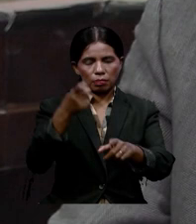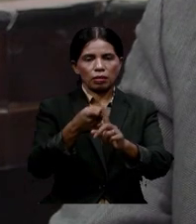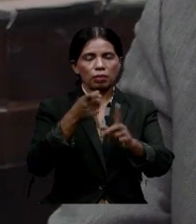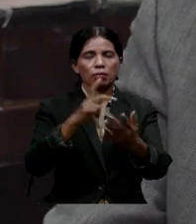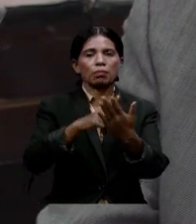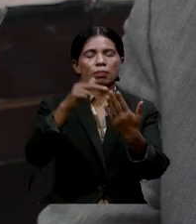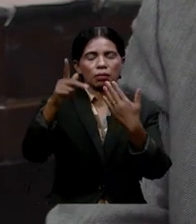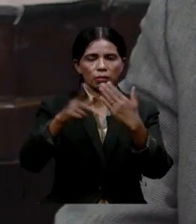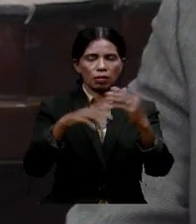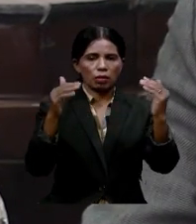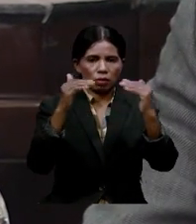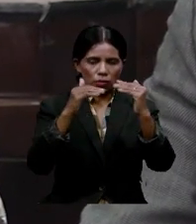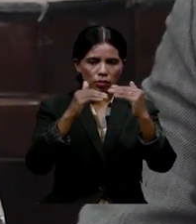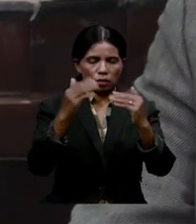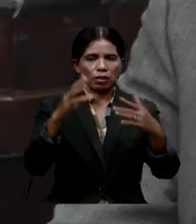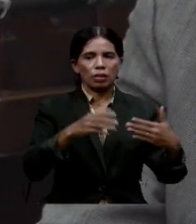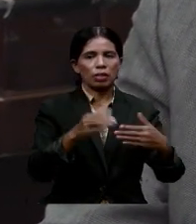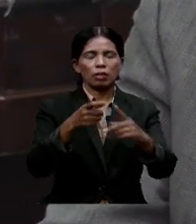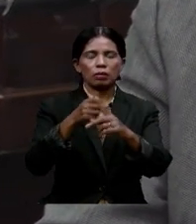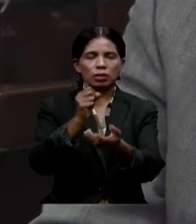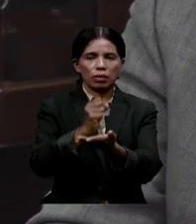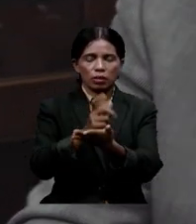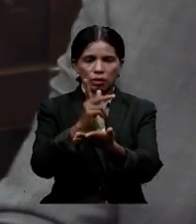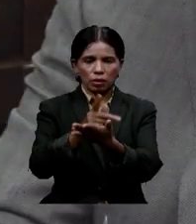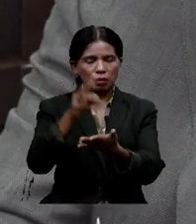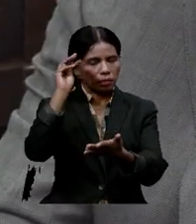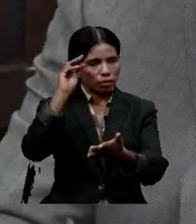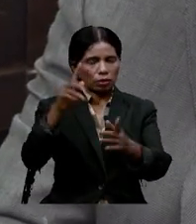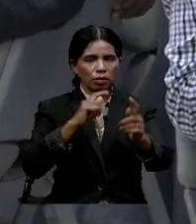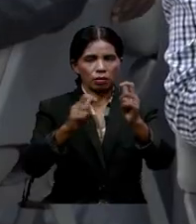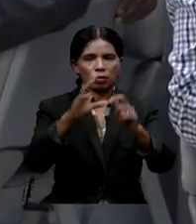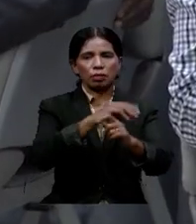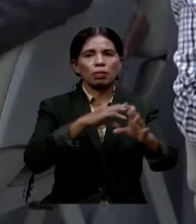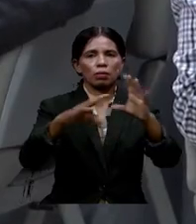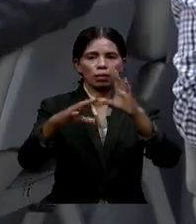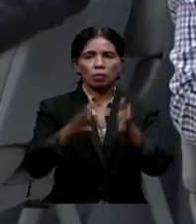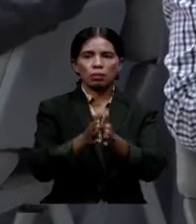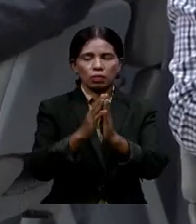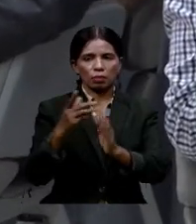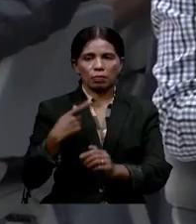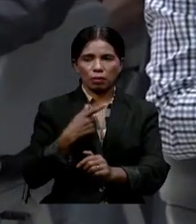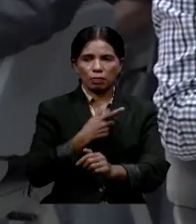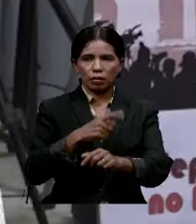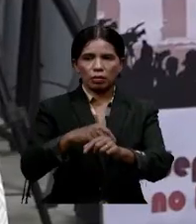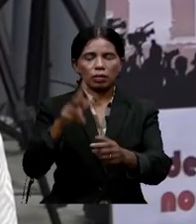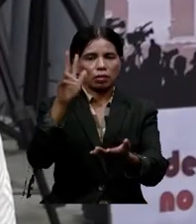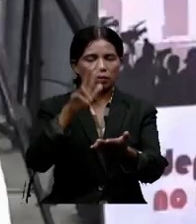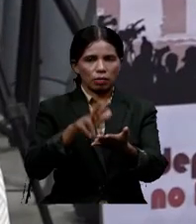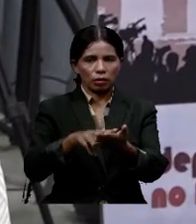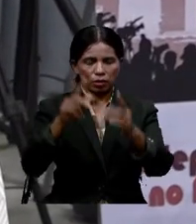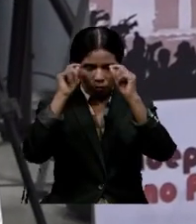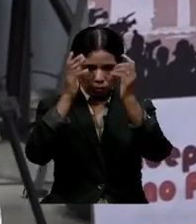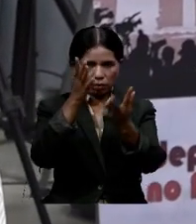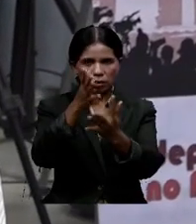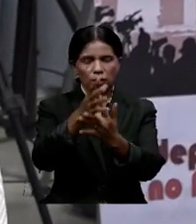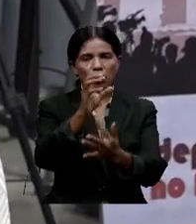programa Meeting the Press, debe organiza husi SECOMS, Ministro Transporte e Comunicação husu Parlamento Nacional, atu ratifica adesão Timor-Leste ba